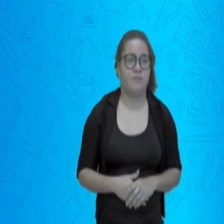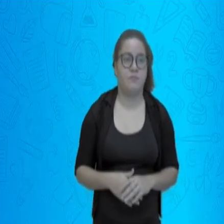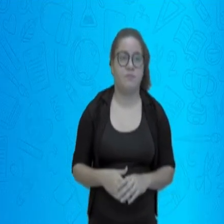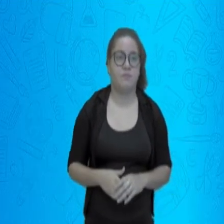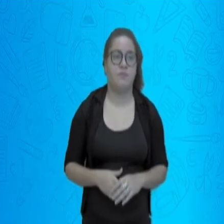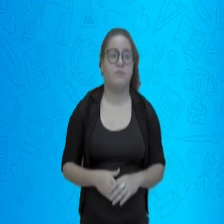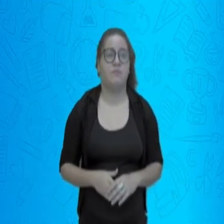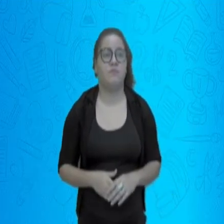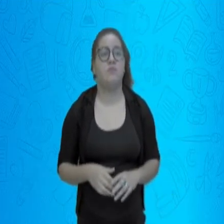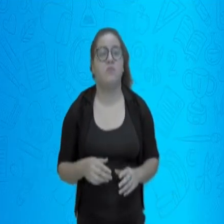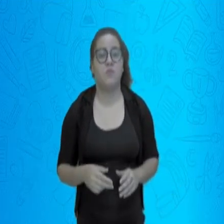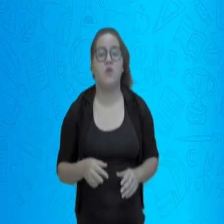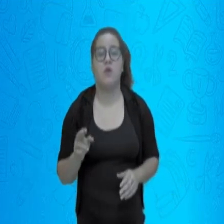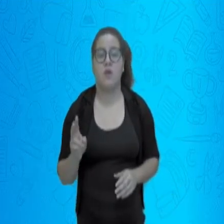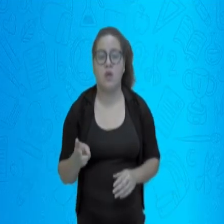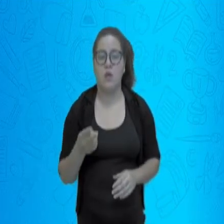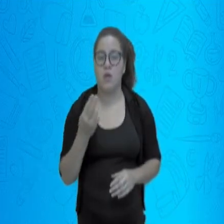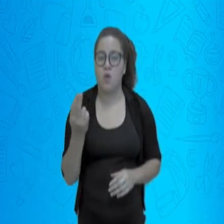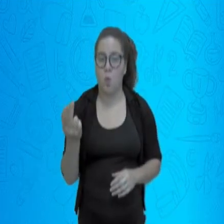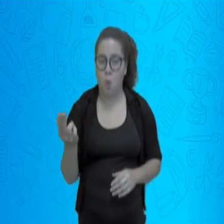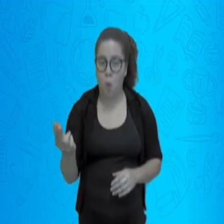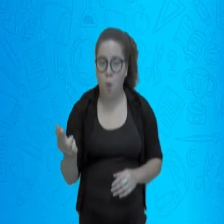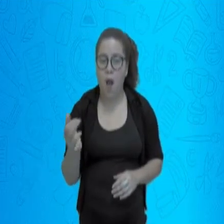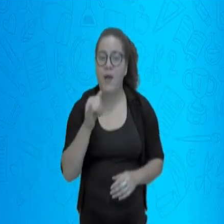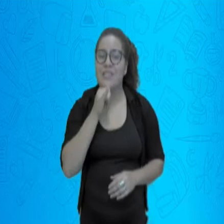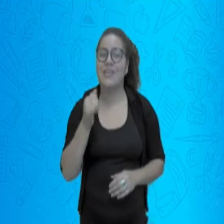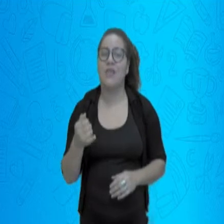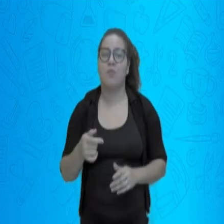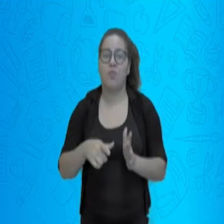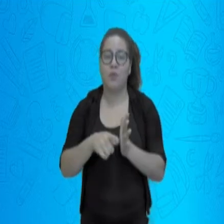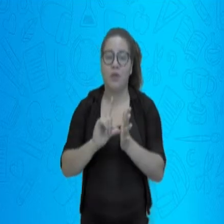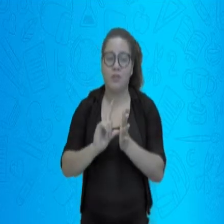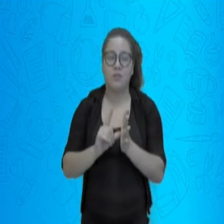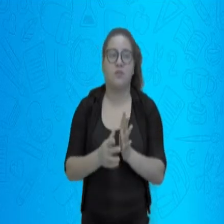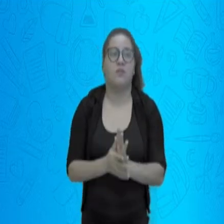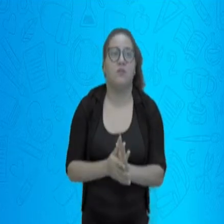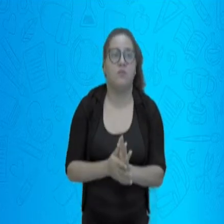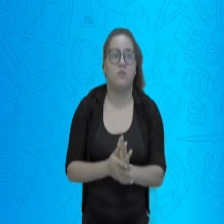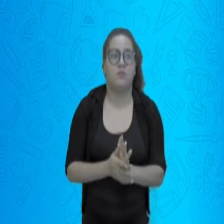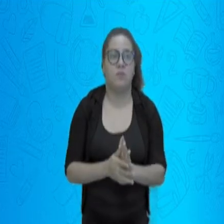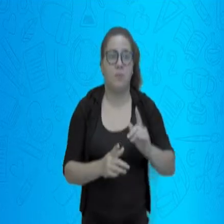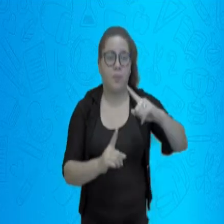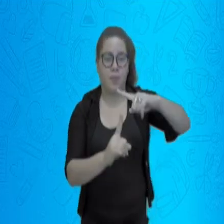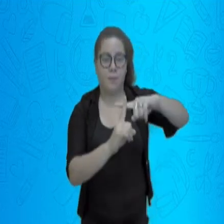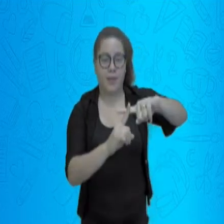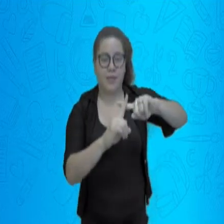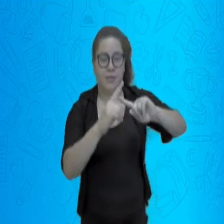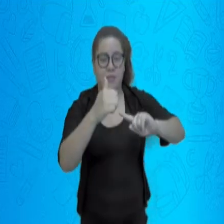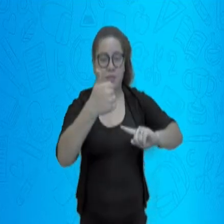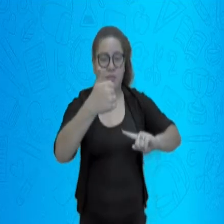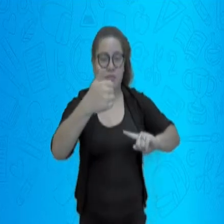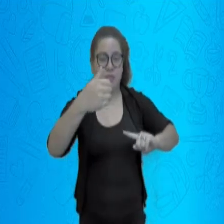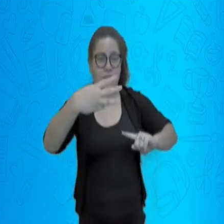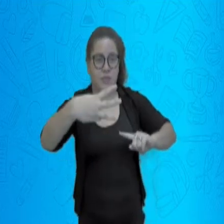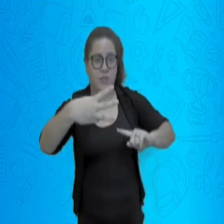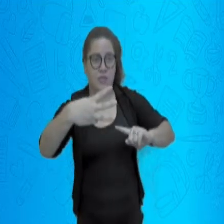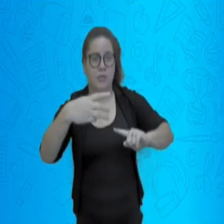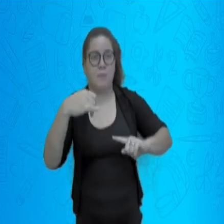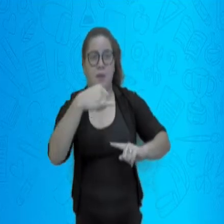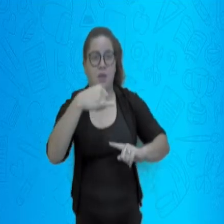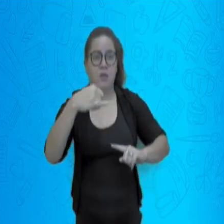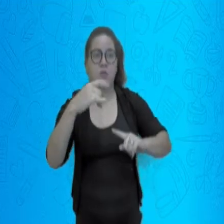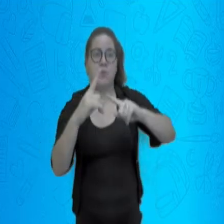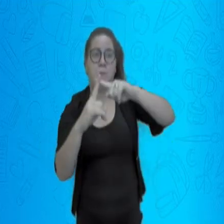Assim, da mesma forma que nós mostramos no exemplo anterior, está mostrando que mais 13 menos mais 2